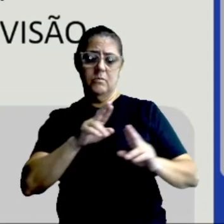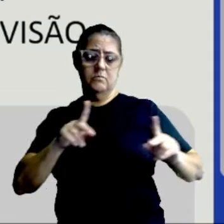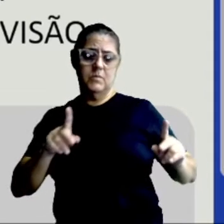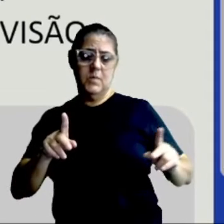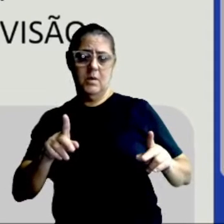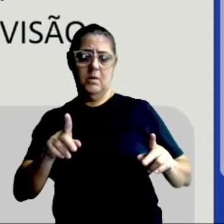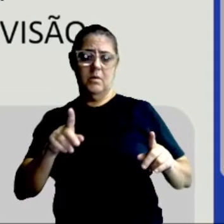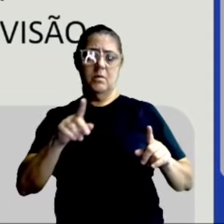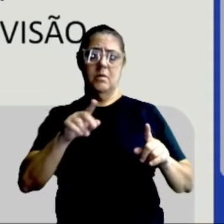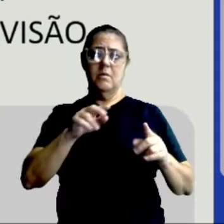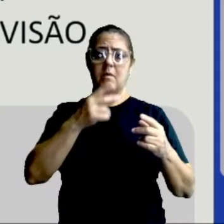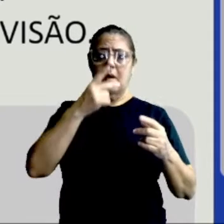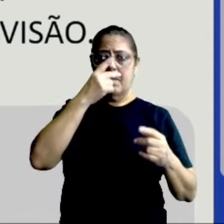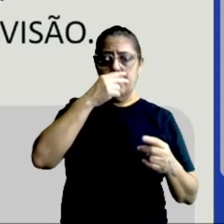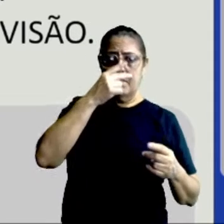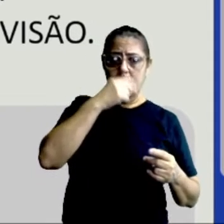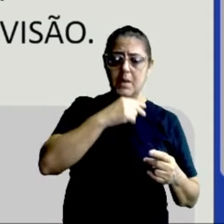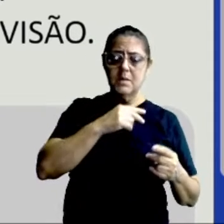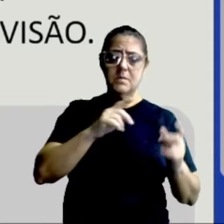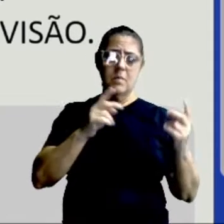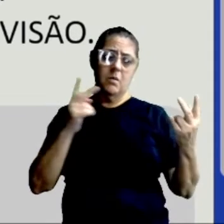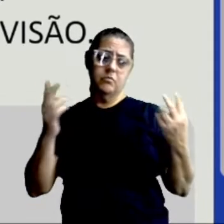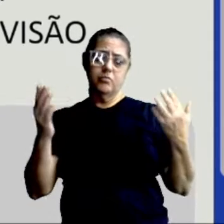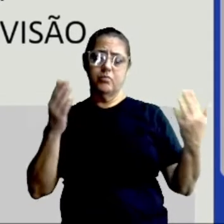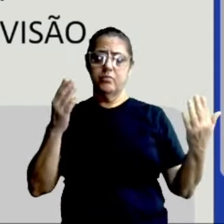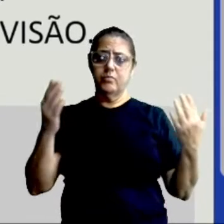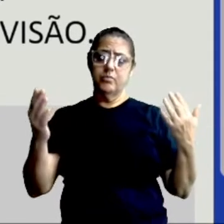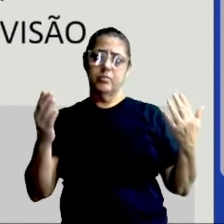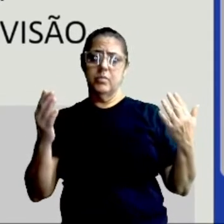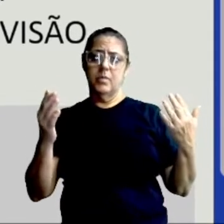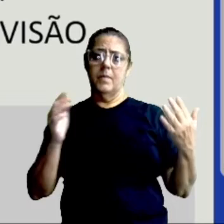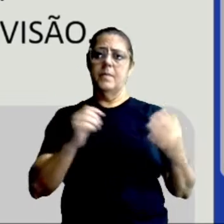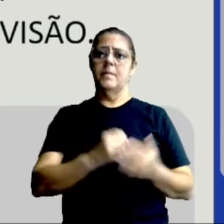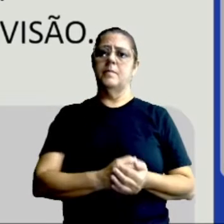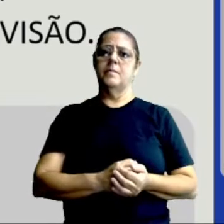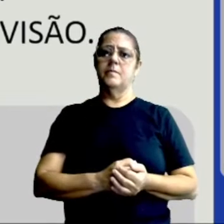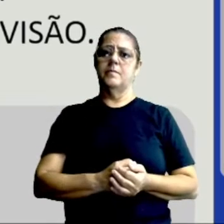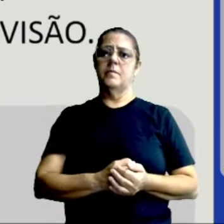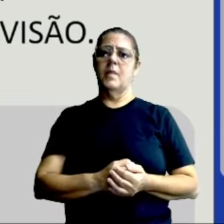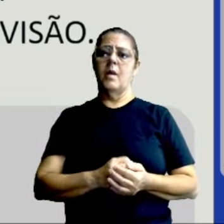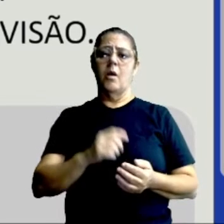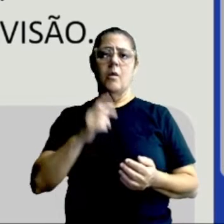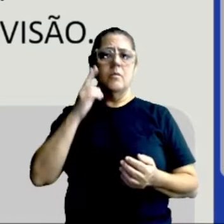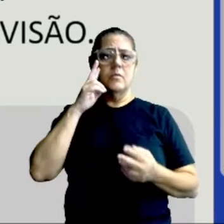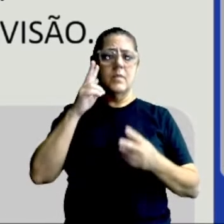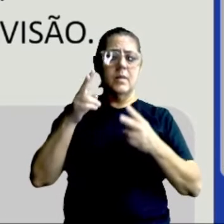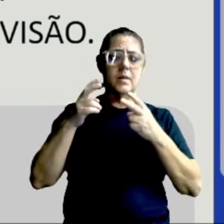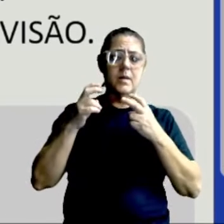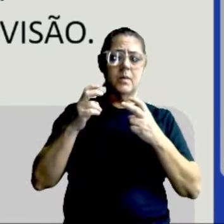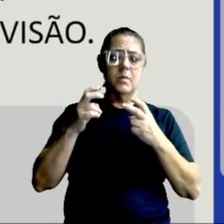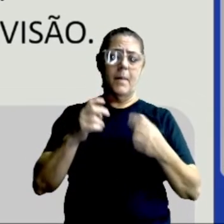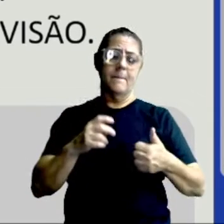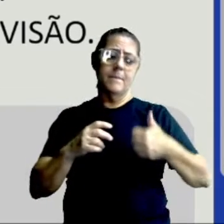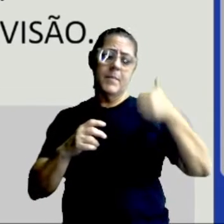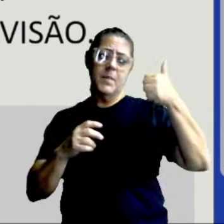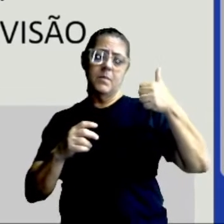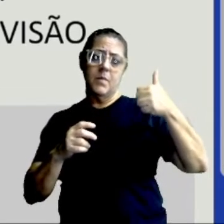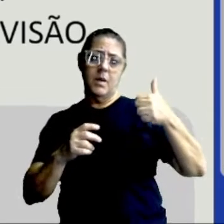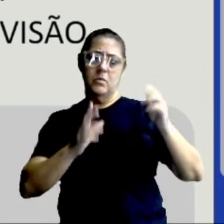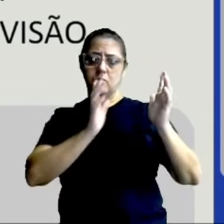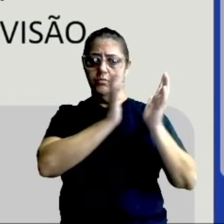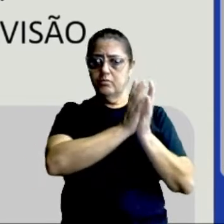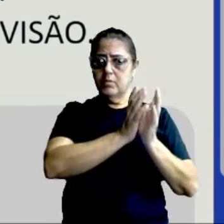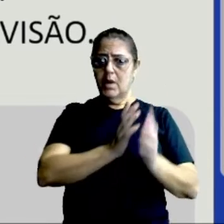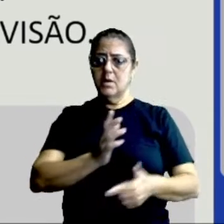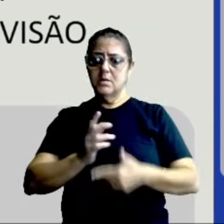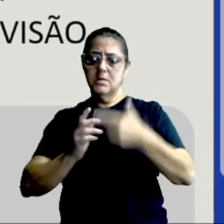que a gente faz a mesma operação nos dois membros. A gente não acabou de ver que uma igualdade tem primeiro e segundo membro?